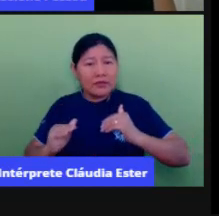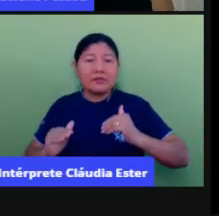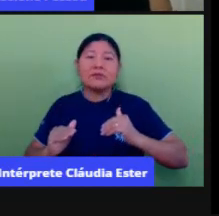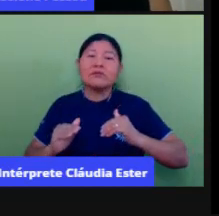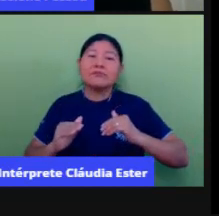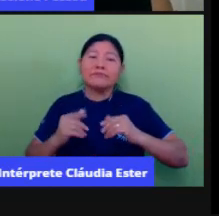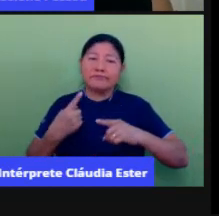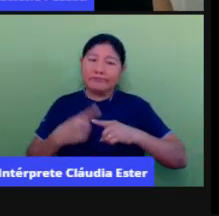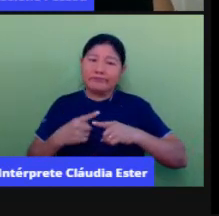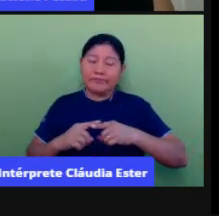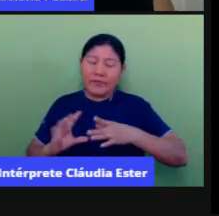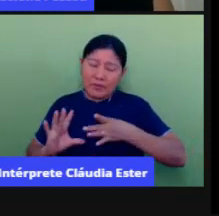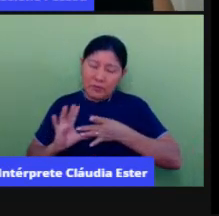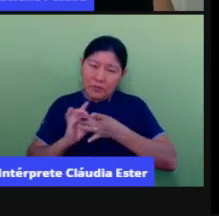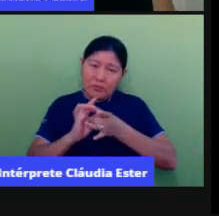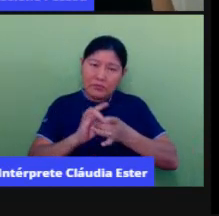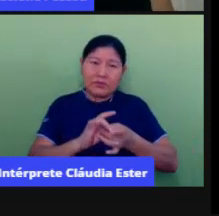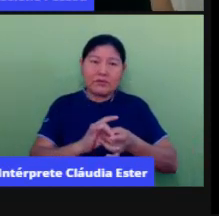pandemia. Pode falar, Maia.